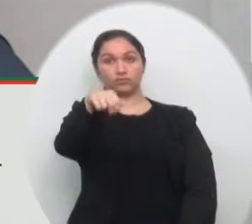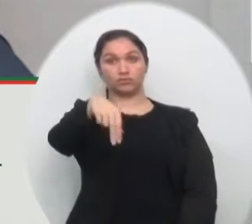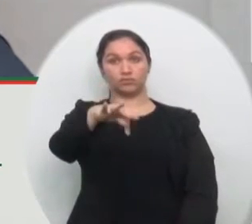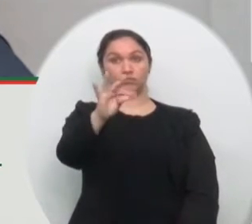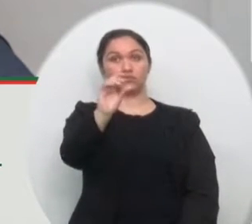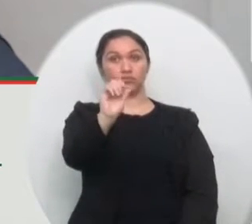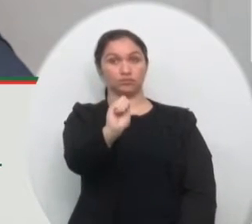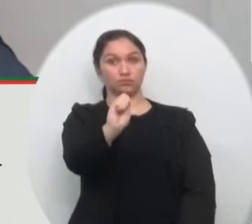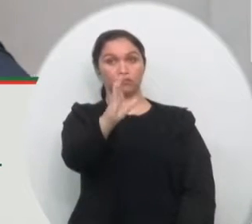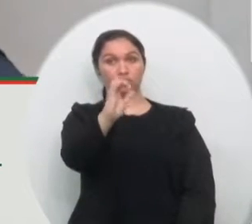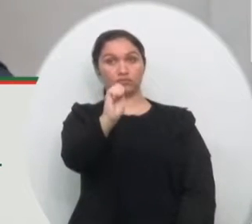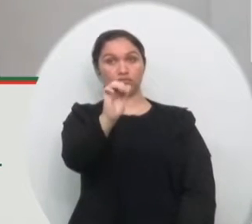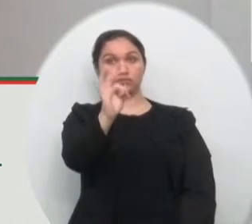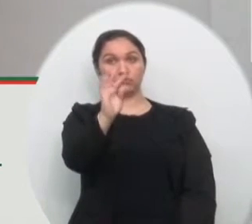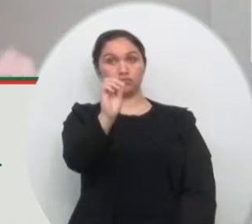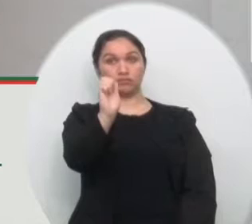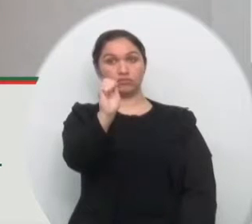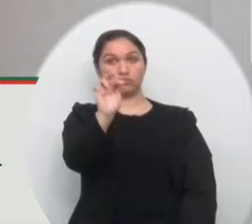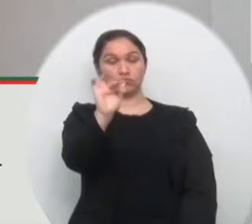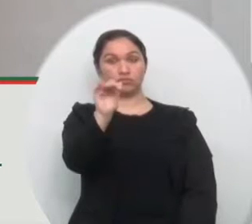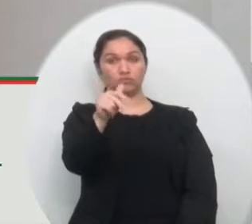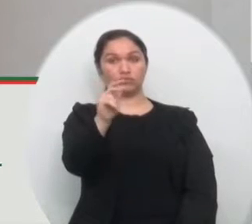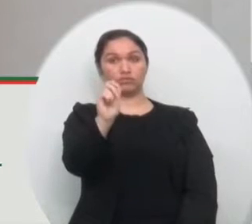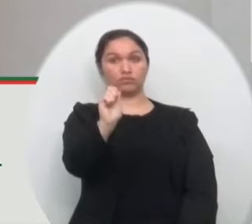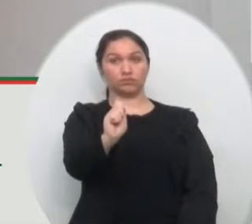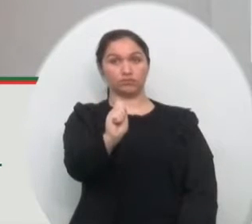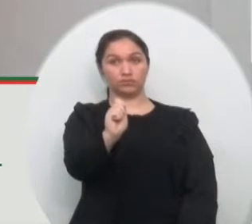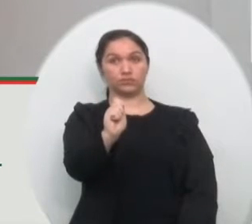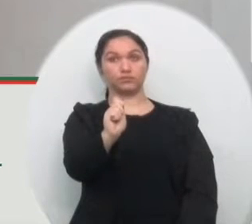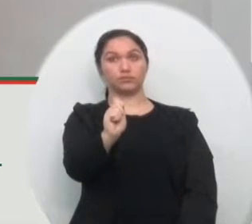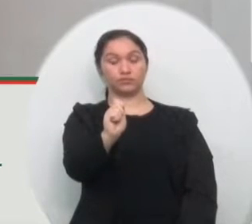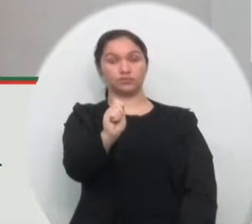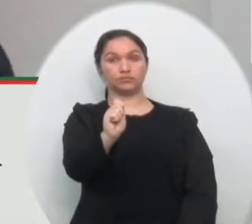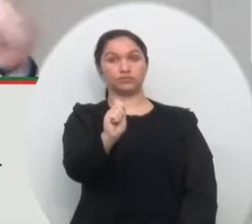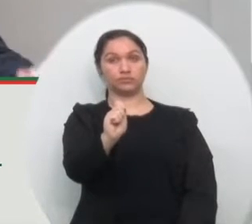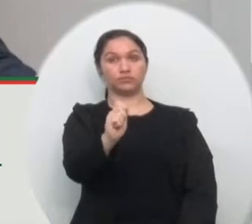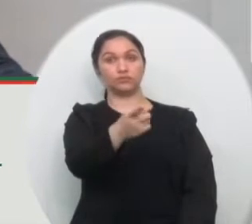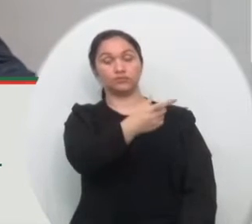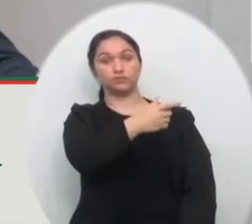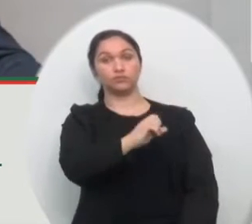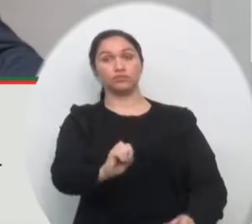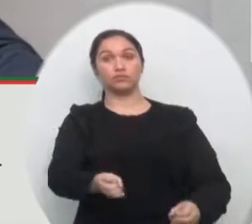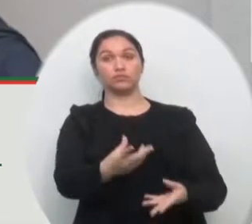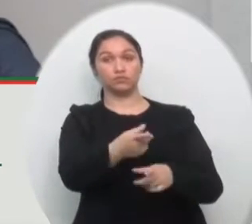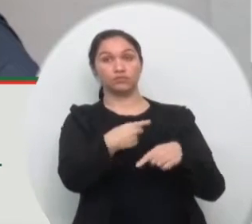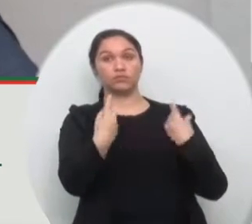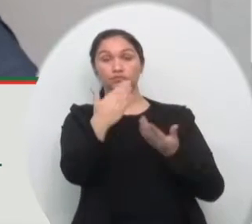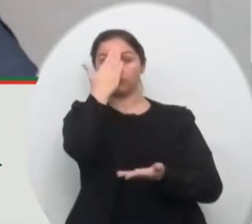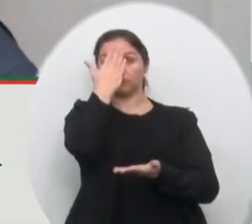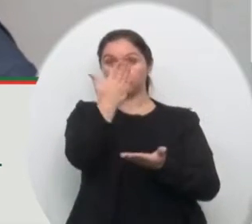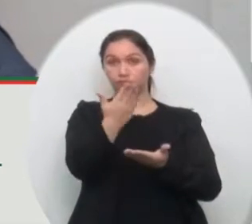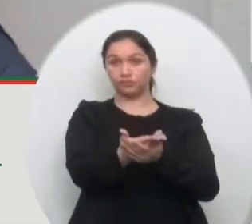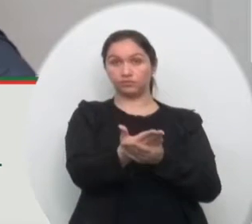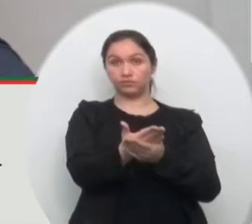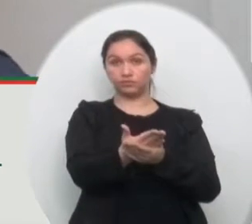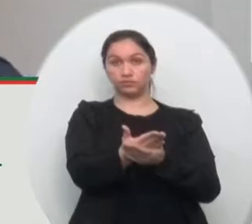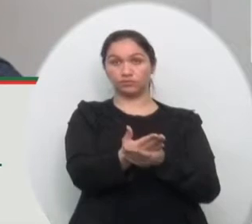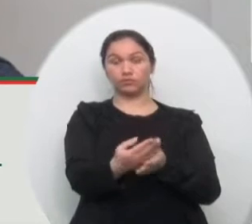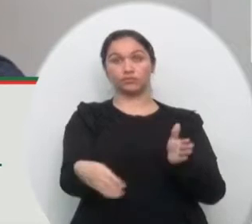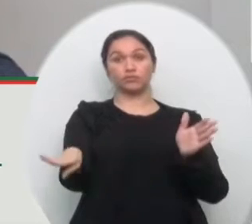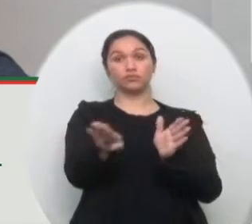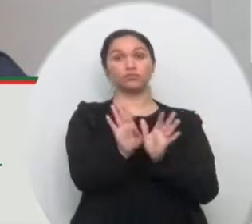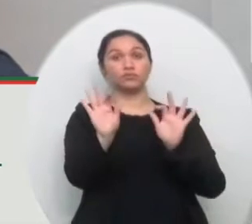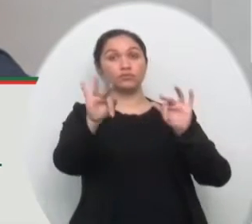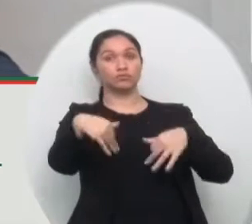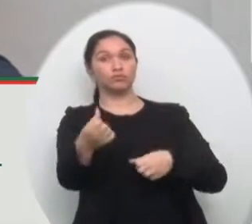bem encaminhadas, acredito que até o final do ano será concretizado. Então, estaremos aqui vigilantes na defesa do bom atendimento da